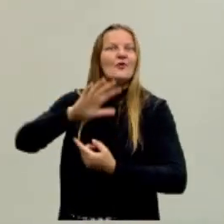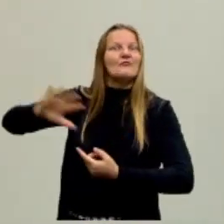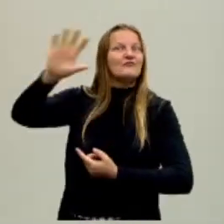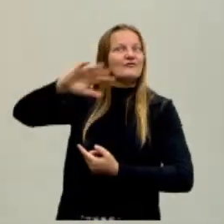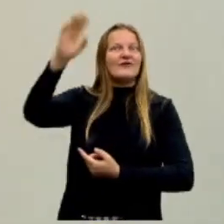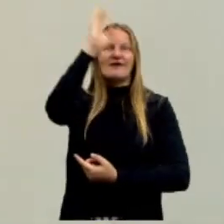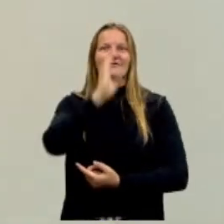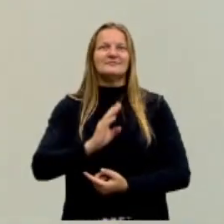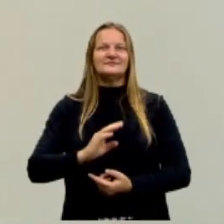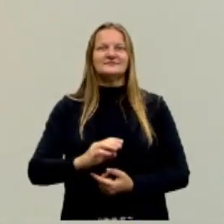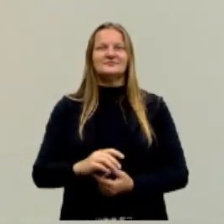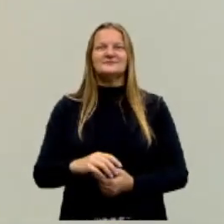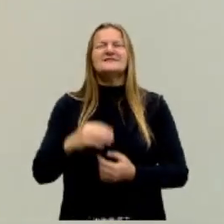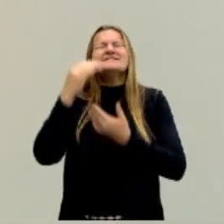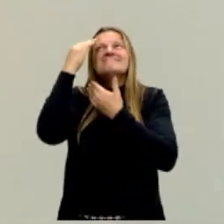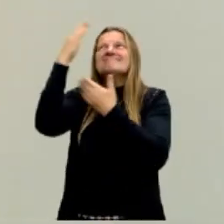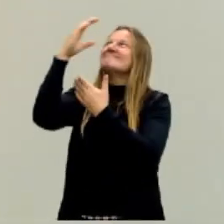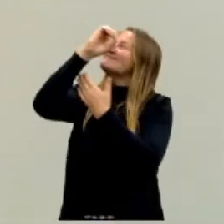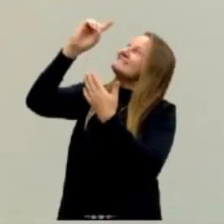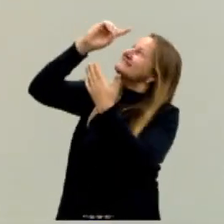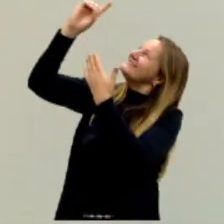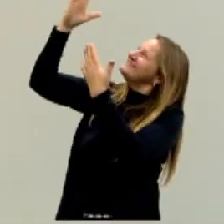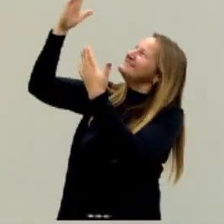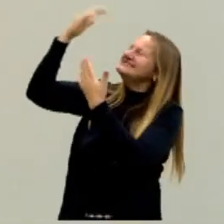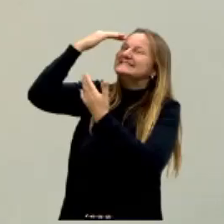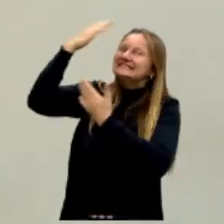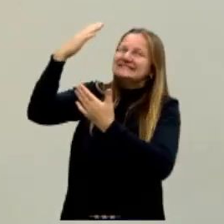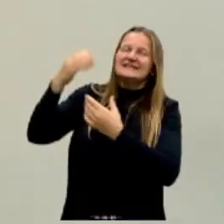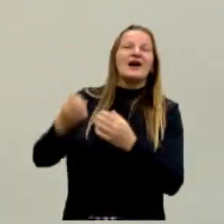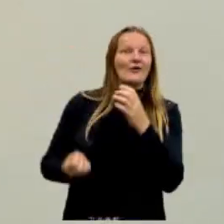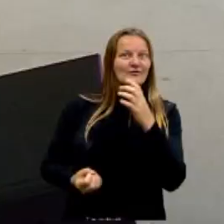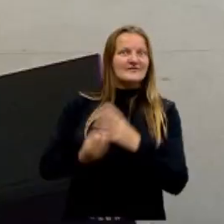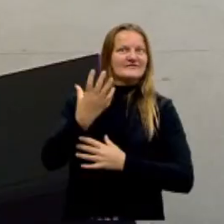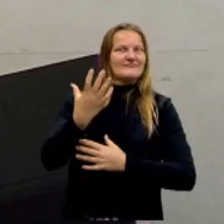Graças a Deus que isso aconteceu a